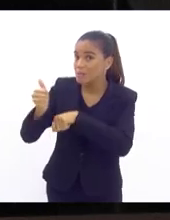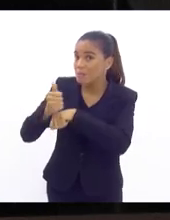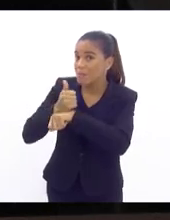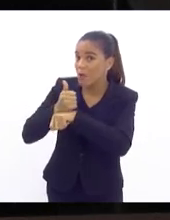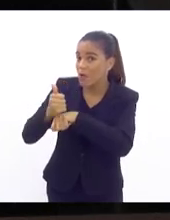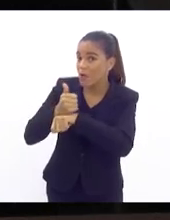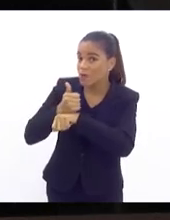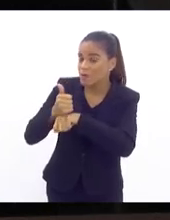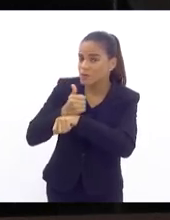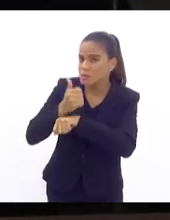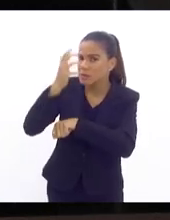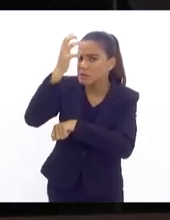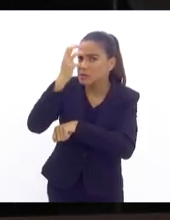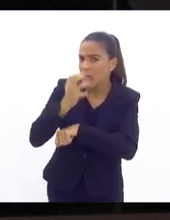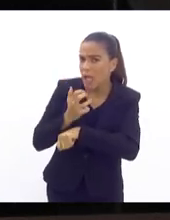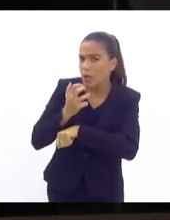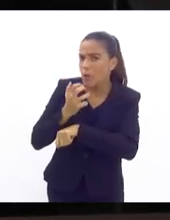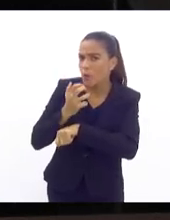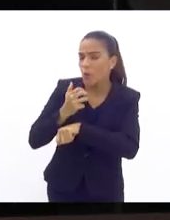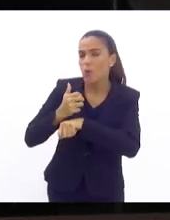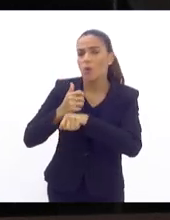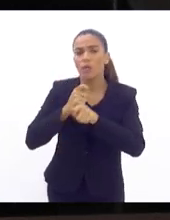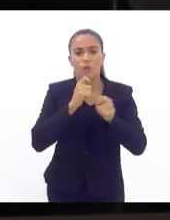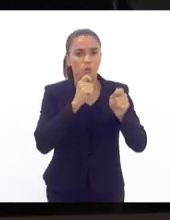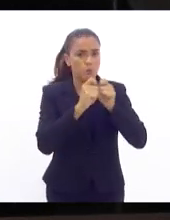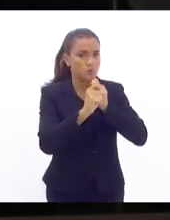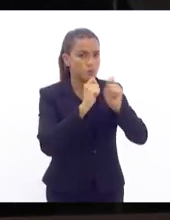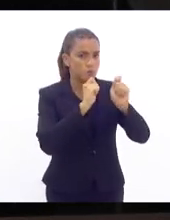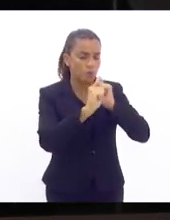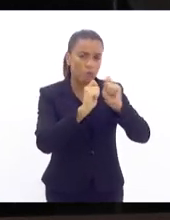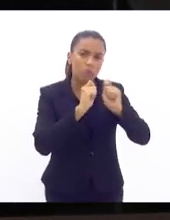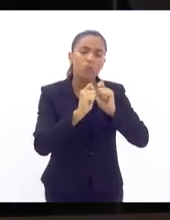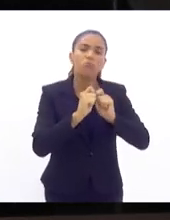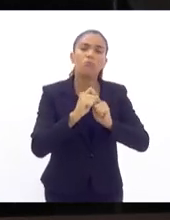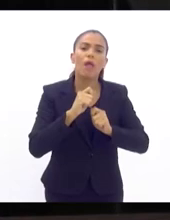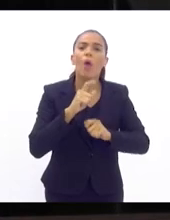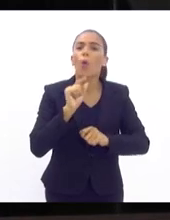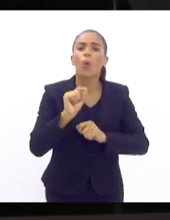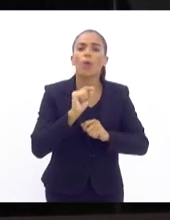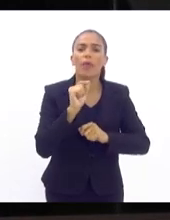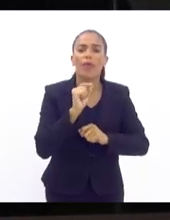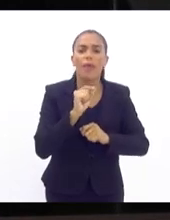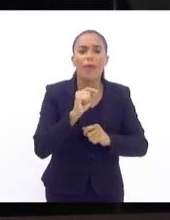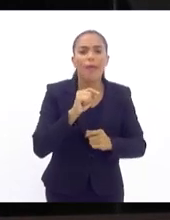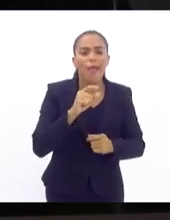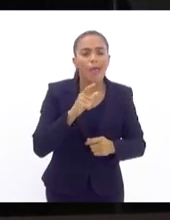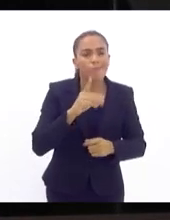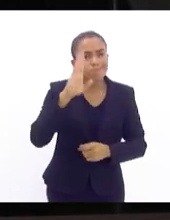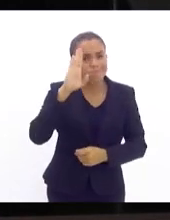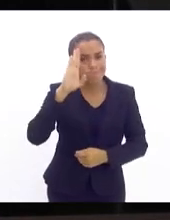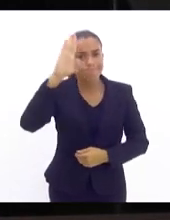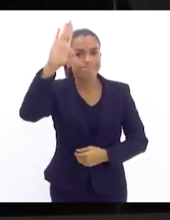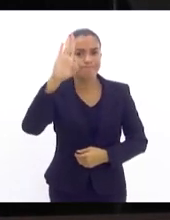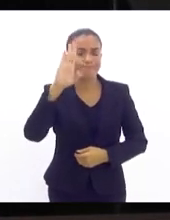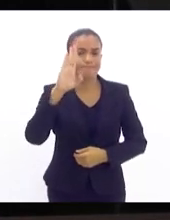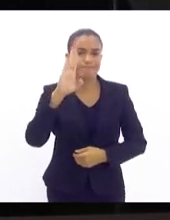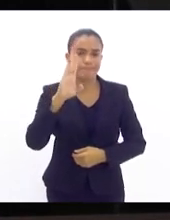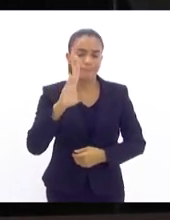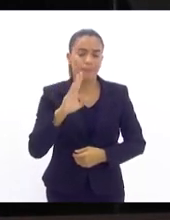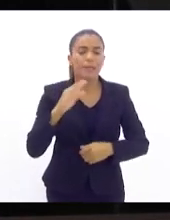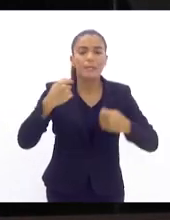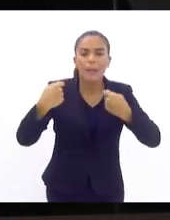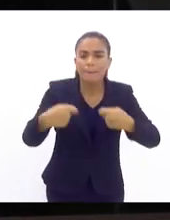profissionais sérios e o jornalismo são pilares da democracia do país e